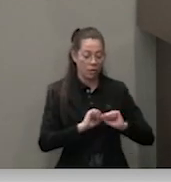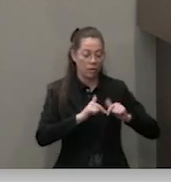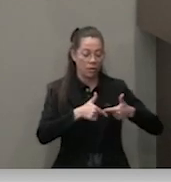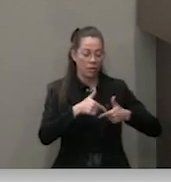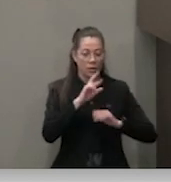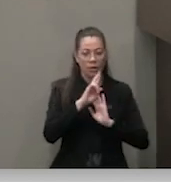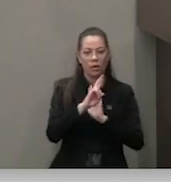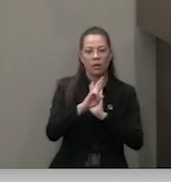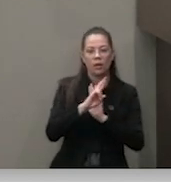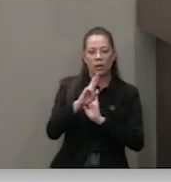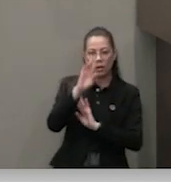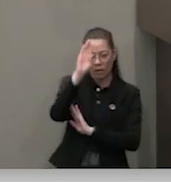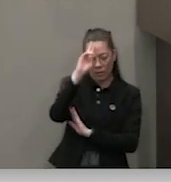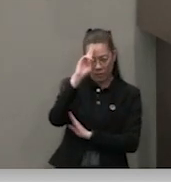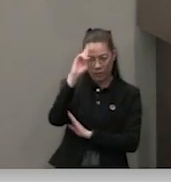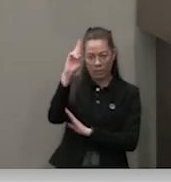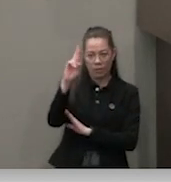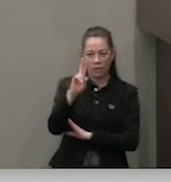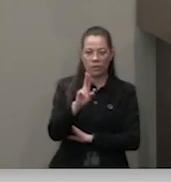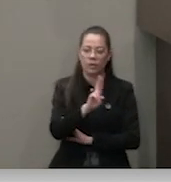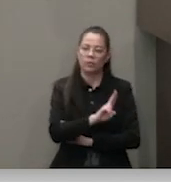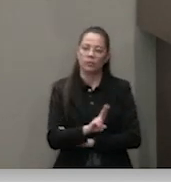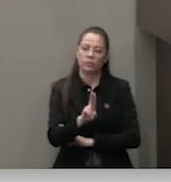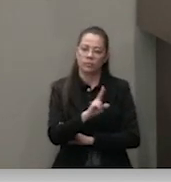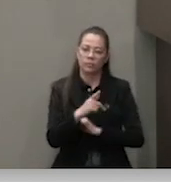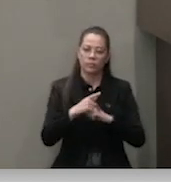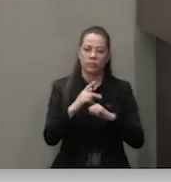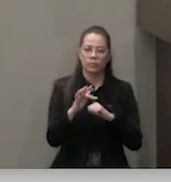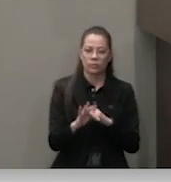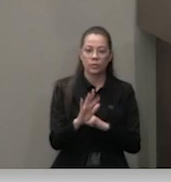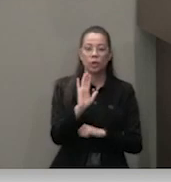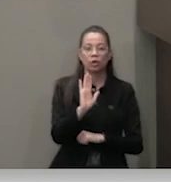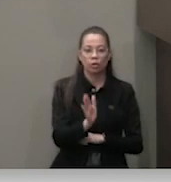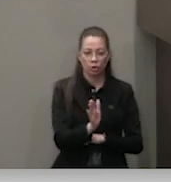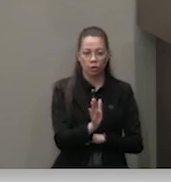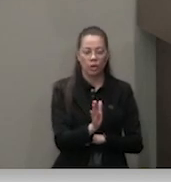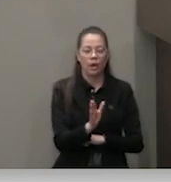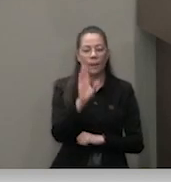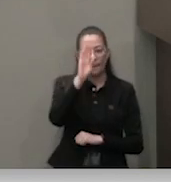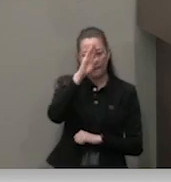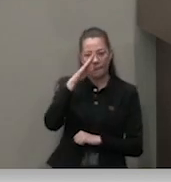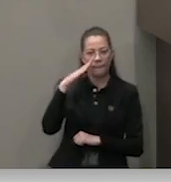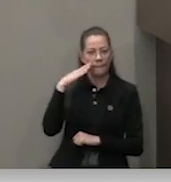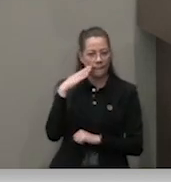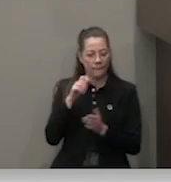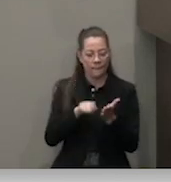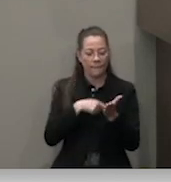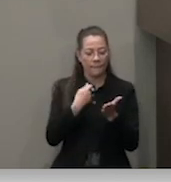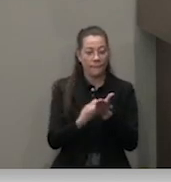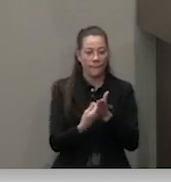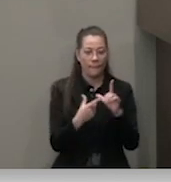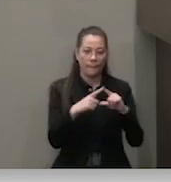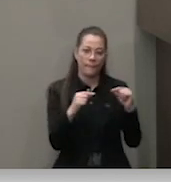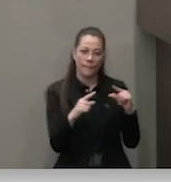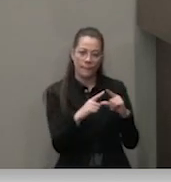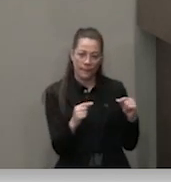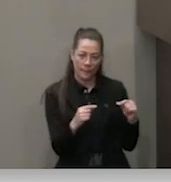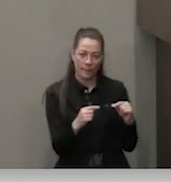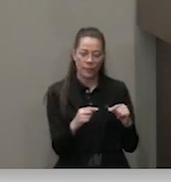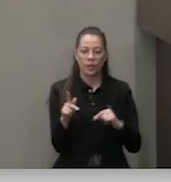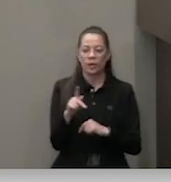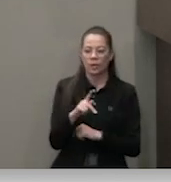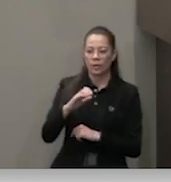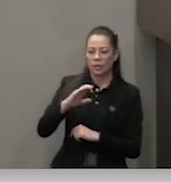representando a Reitoria da Universidade de p fundo já que a professora Bernadete está em agenda em Brasília e o